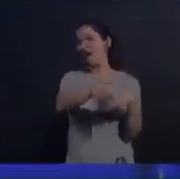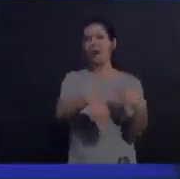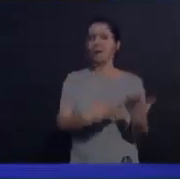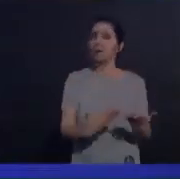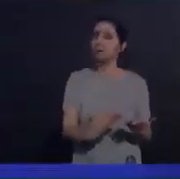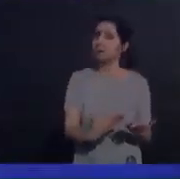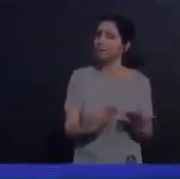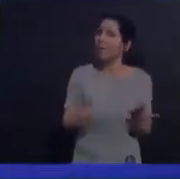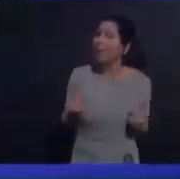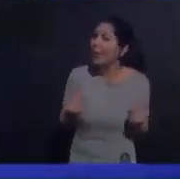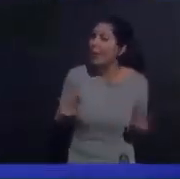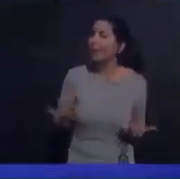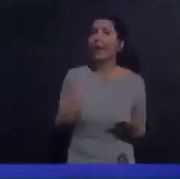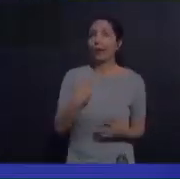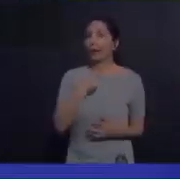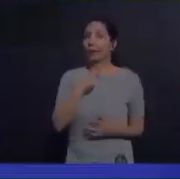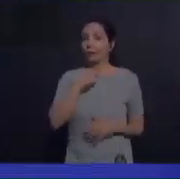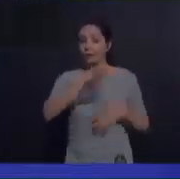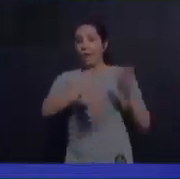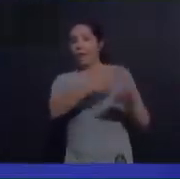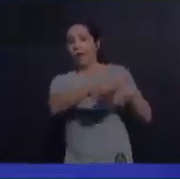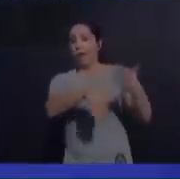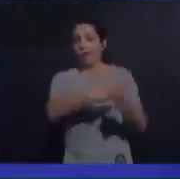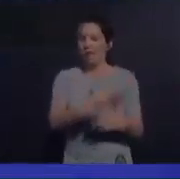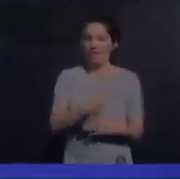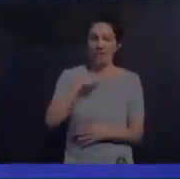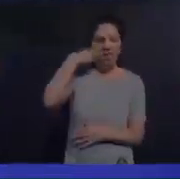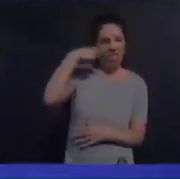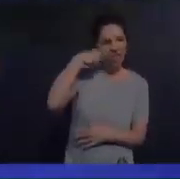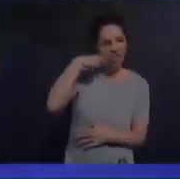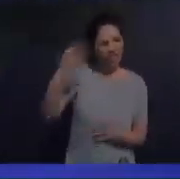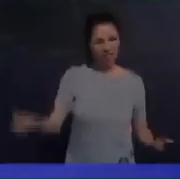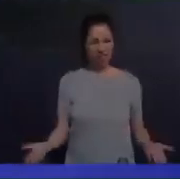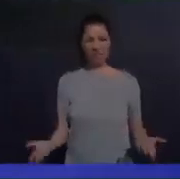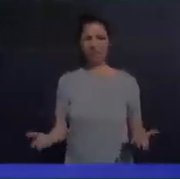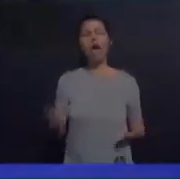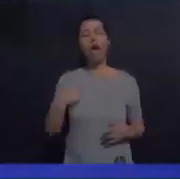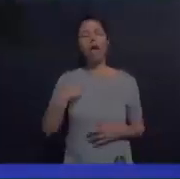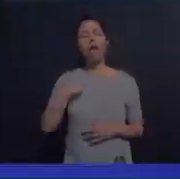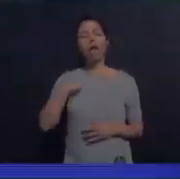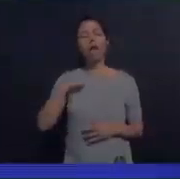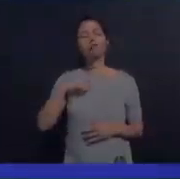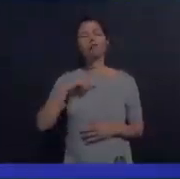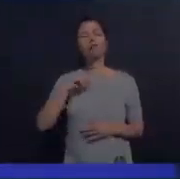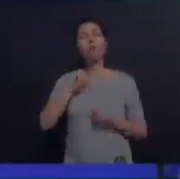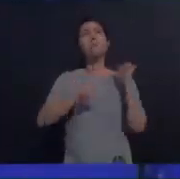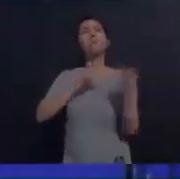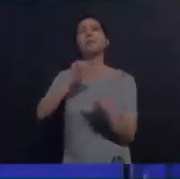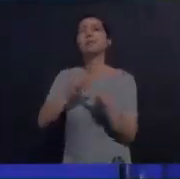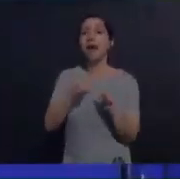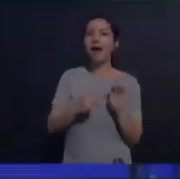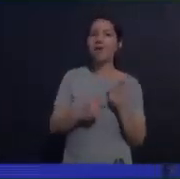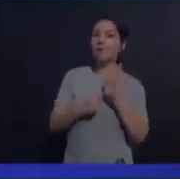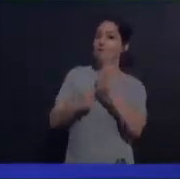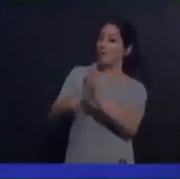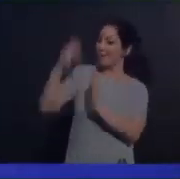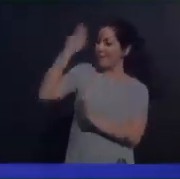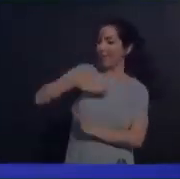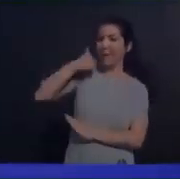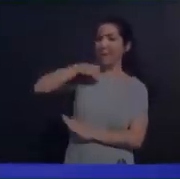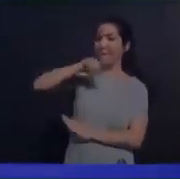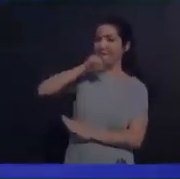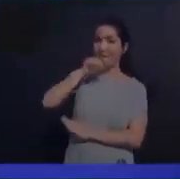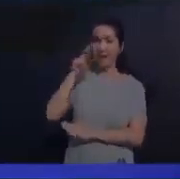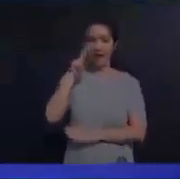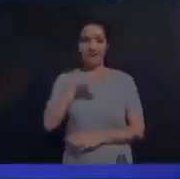deixar o meu quarto ficar uma bagunça, é uma vergonha isso. Eu vou mudar, eu vou fazer minha mãe feliz, os meus pais felizes, eu